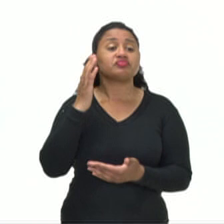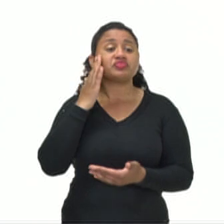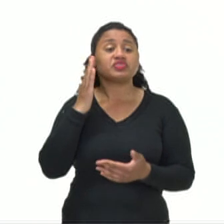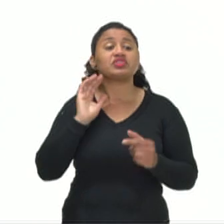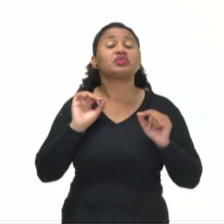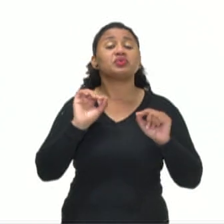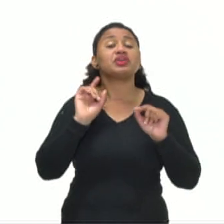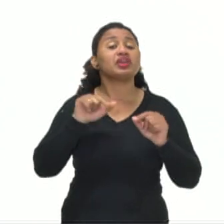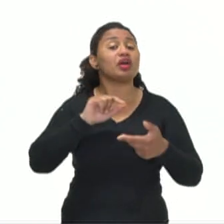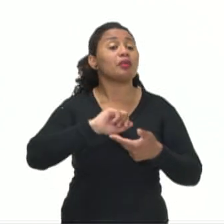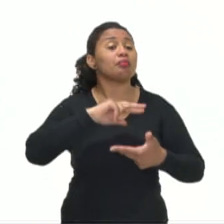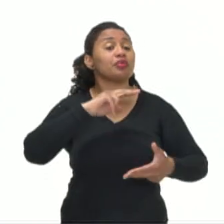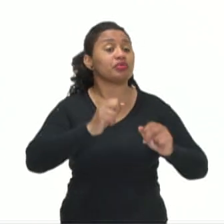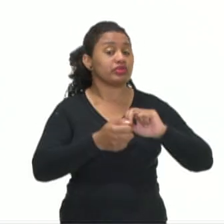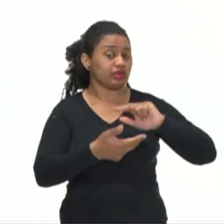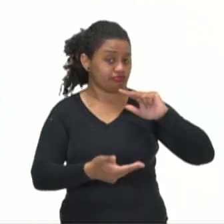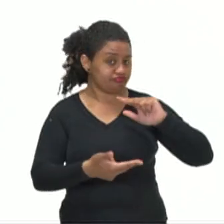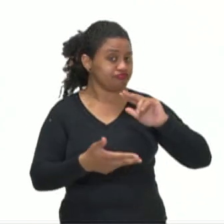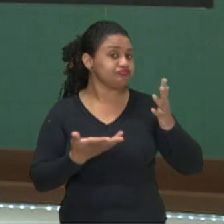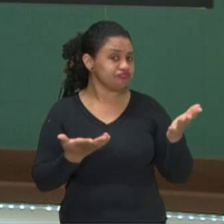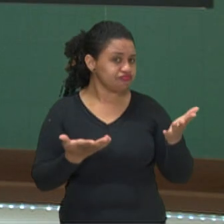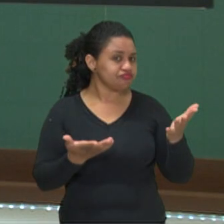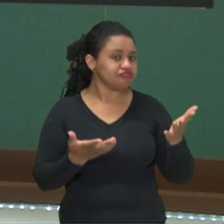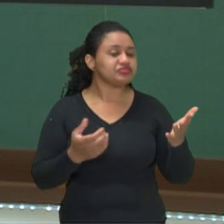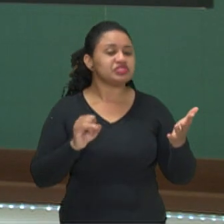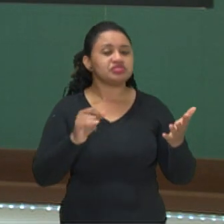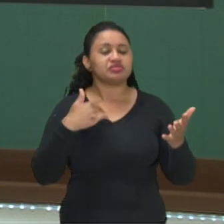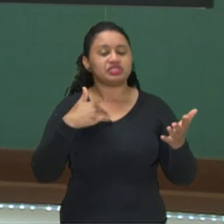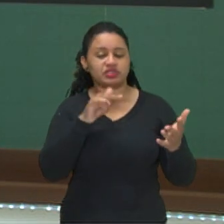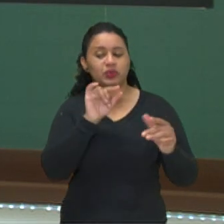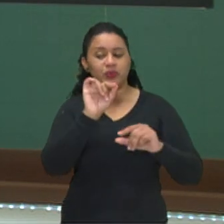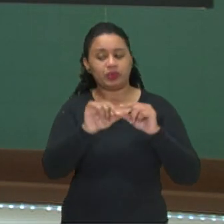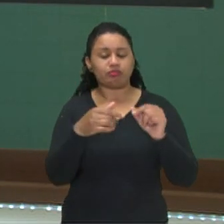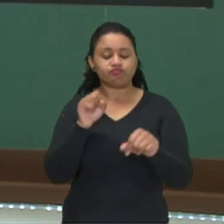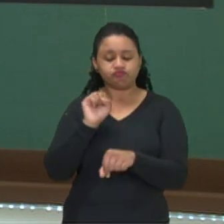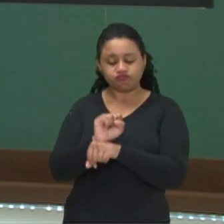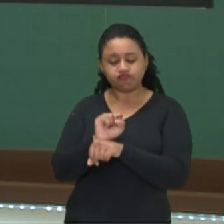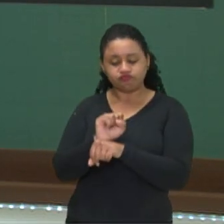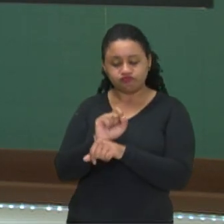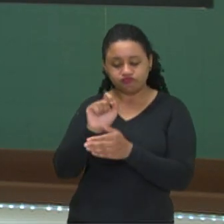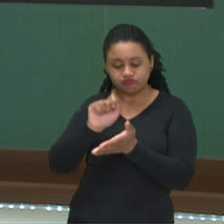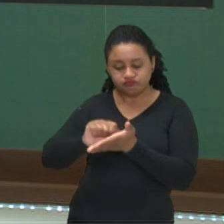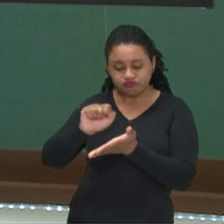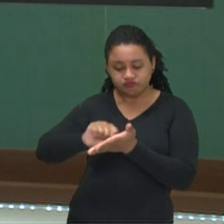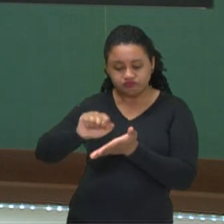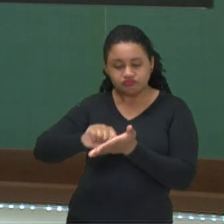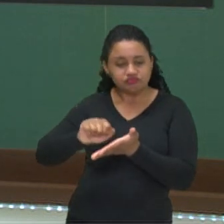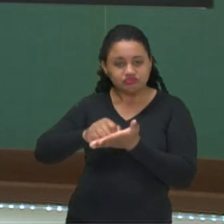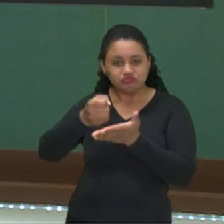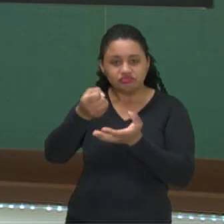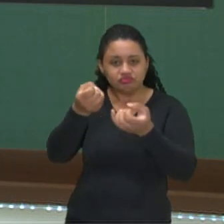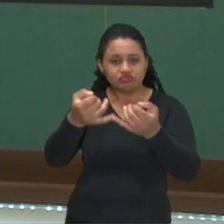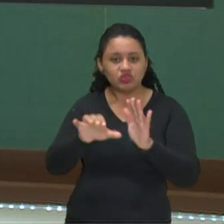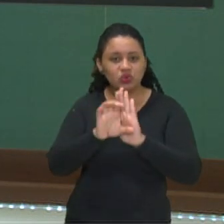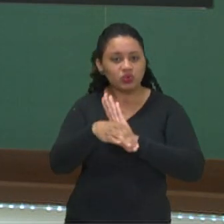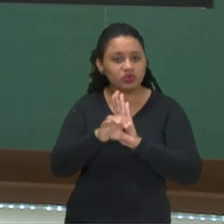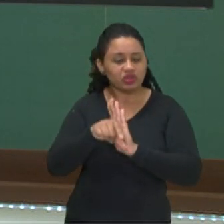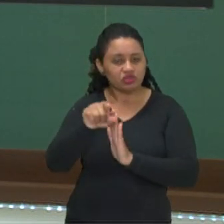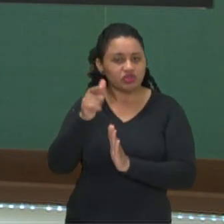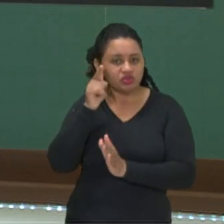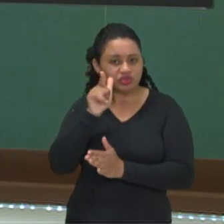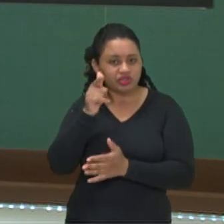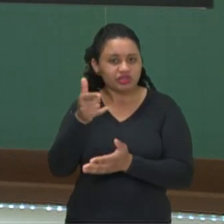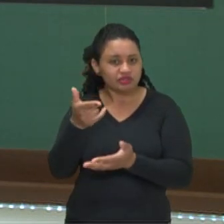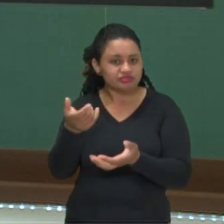o que é um poliedro? Vamos lá. Se você tivesse que parar e escrever uma definição, você conseguiria me